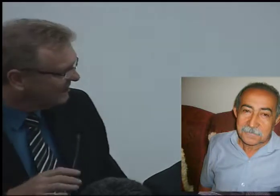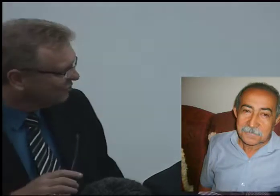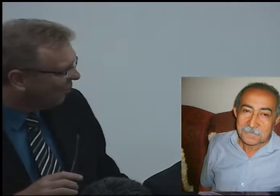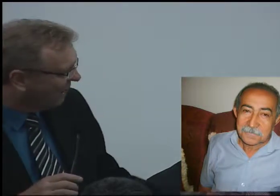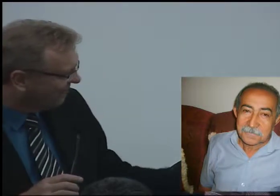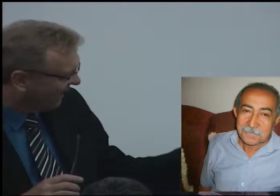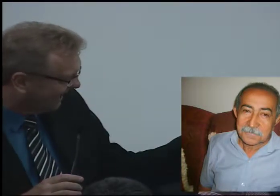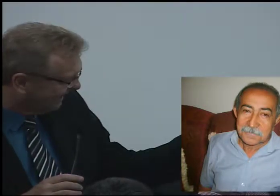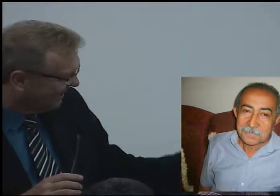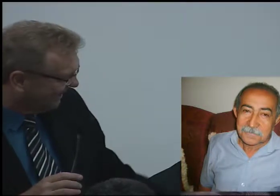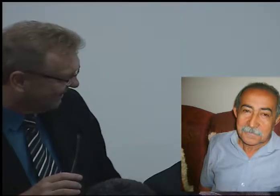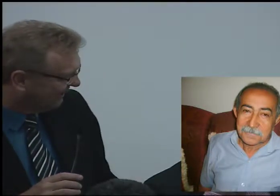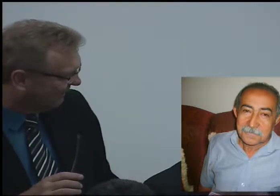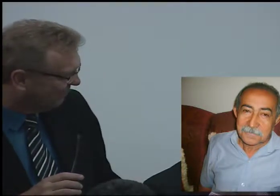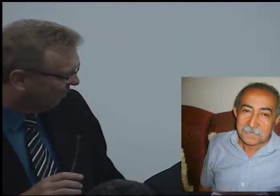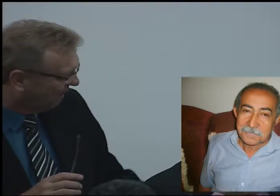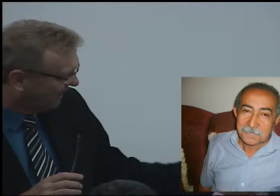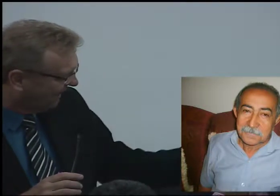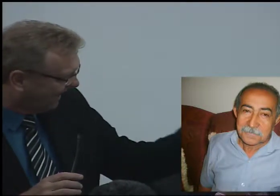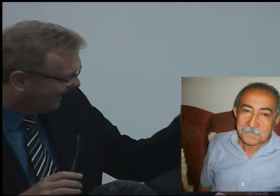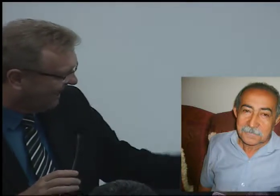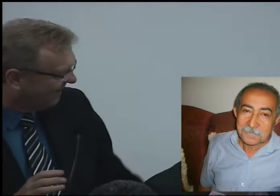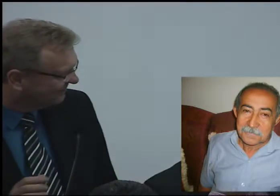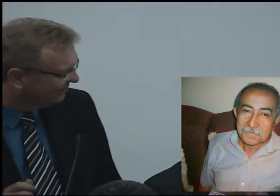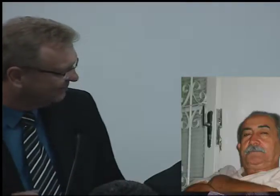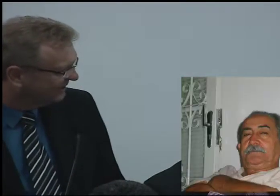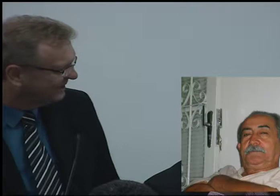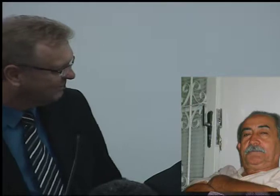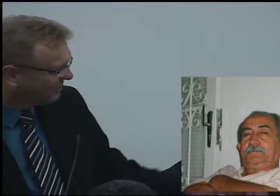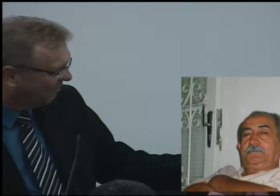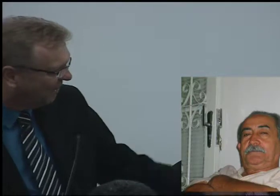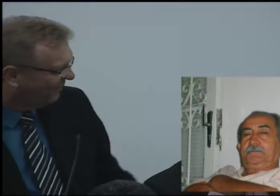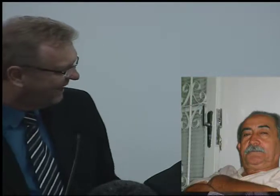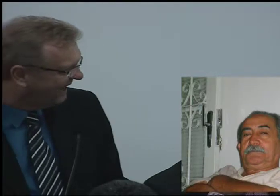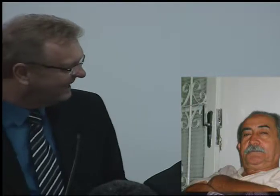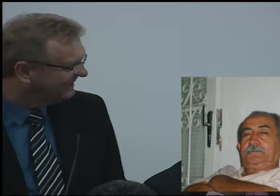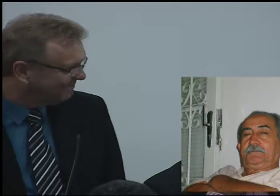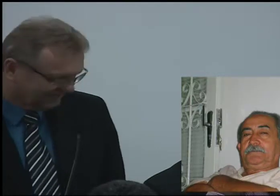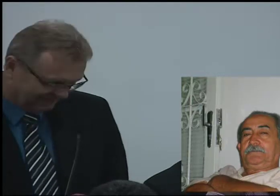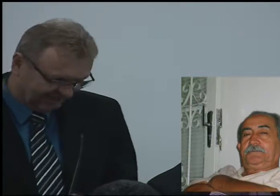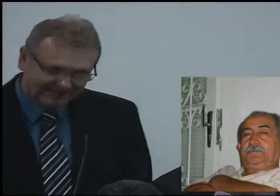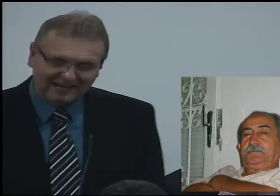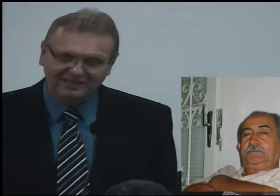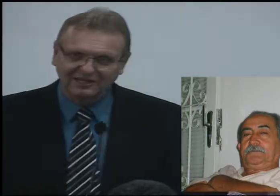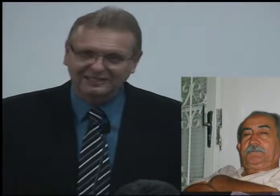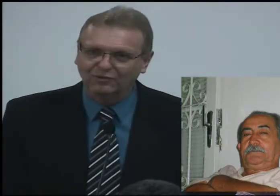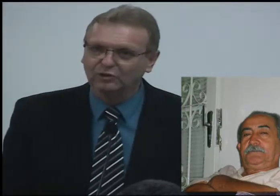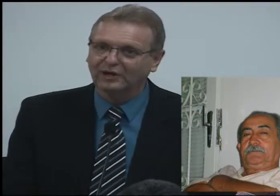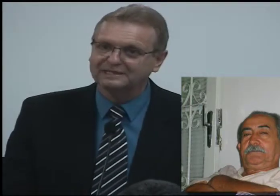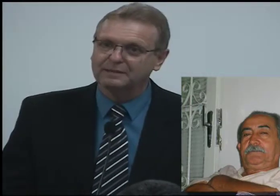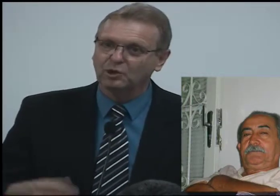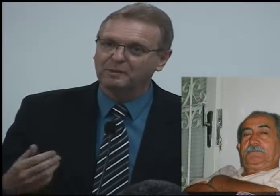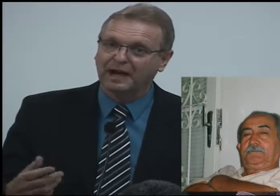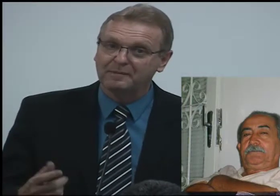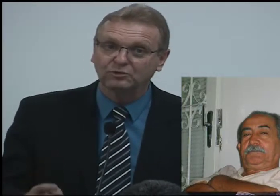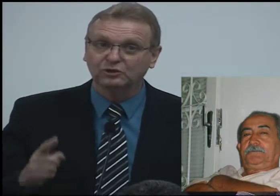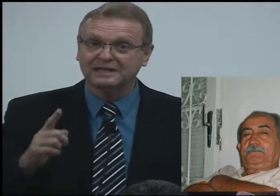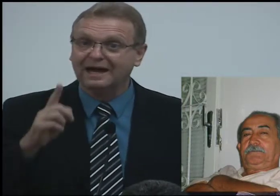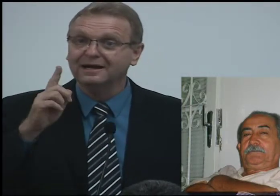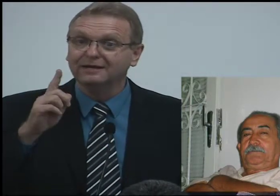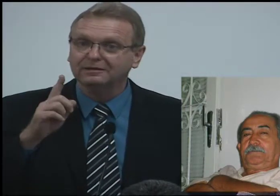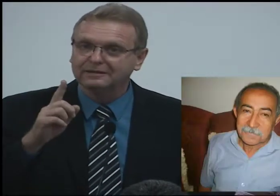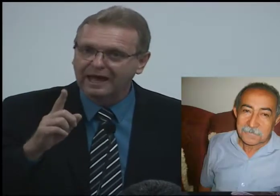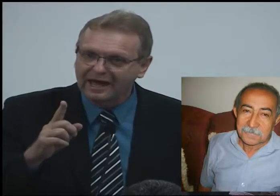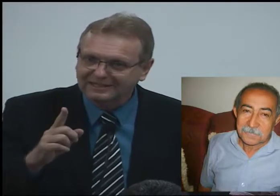comprava na caderneta meu pai lá todo dia buscam por lei para acabar na caderneta quando receber o pagamento no